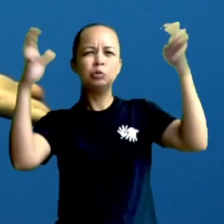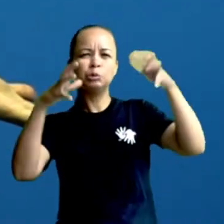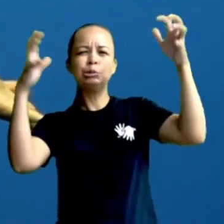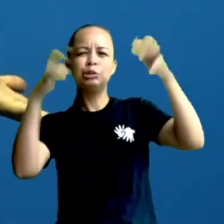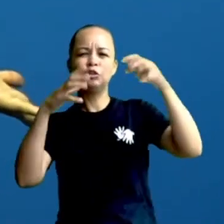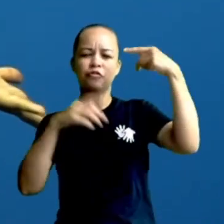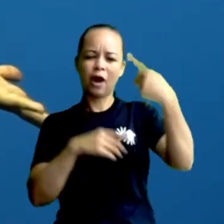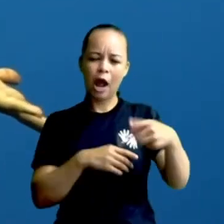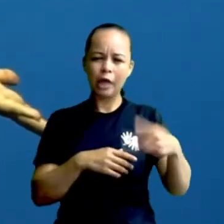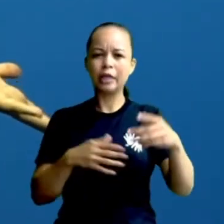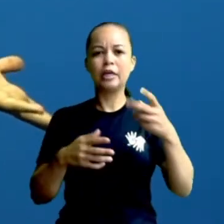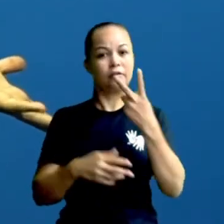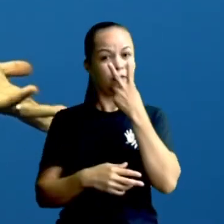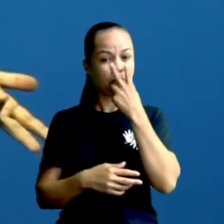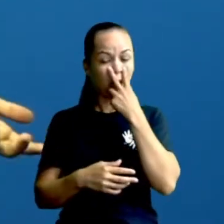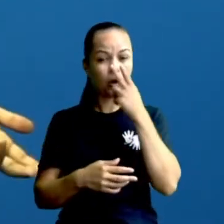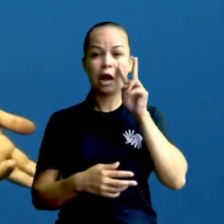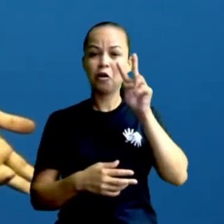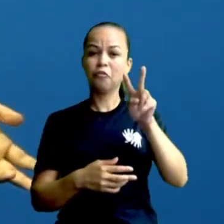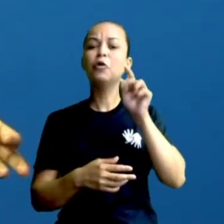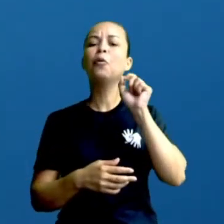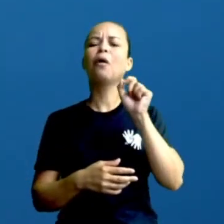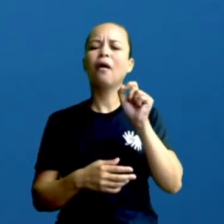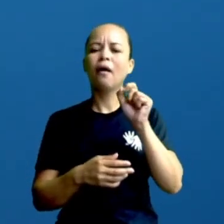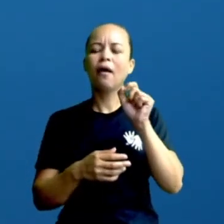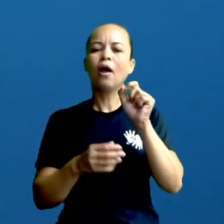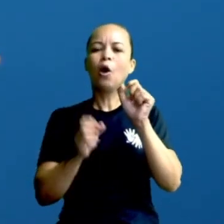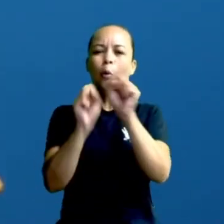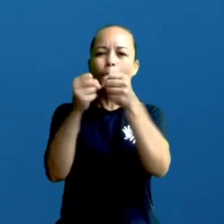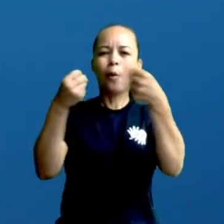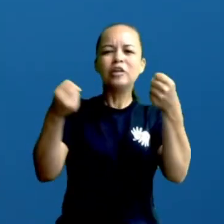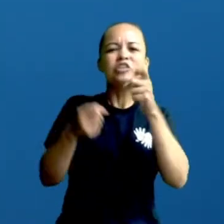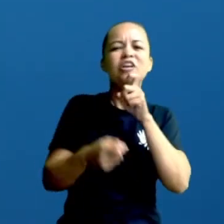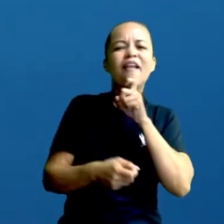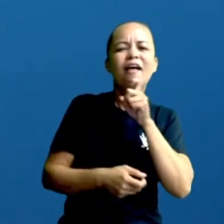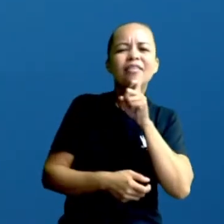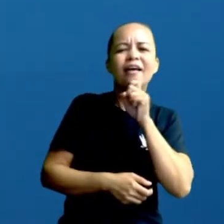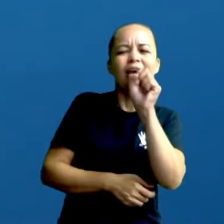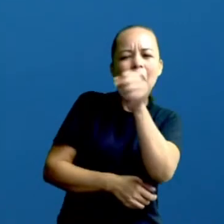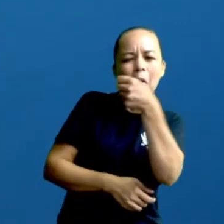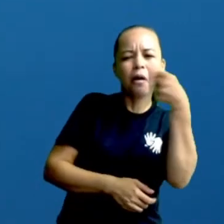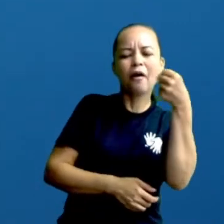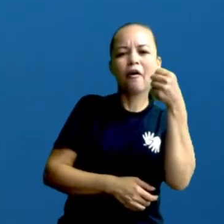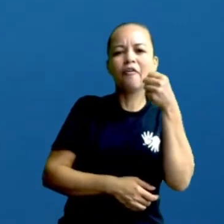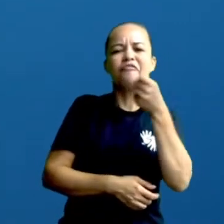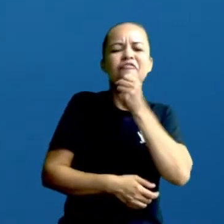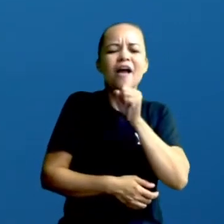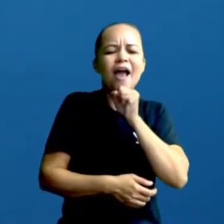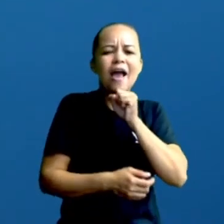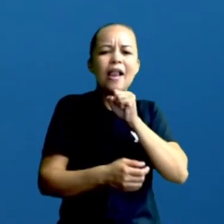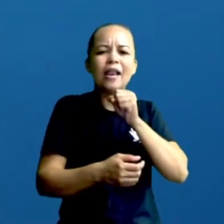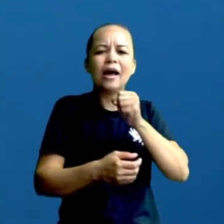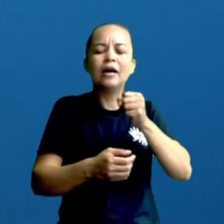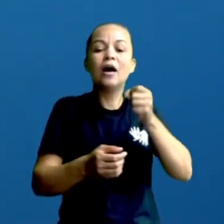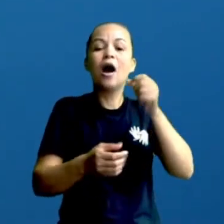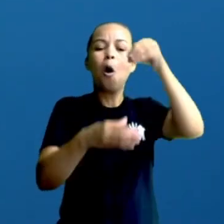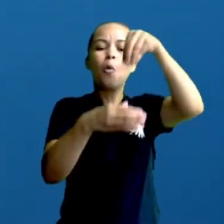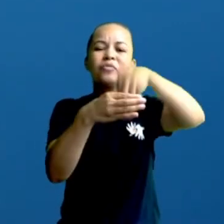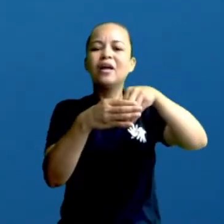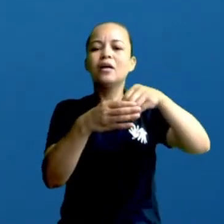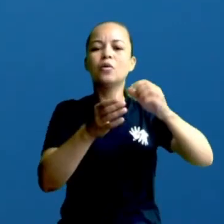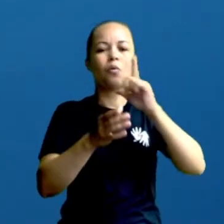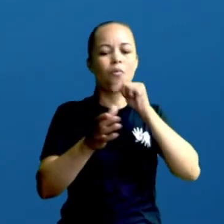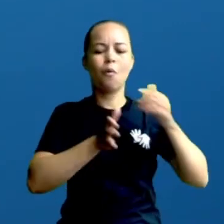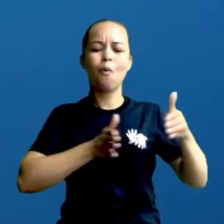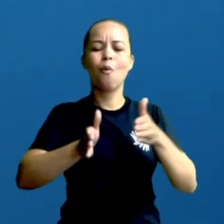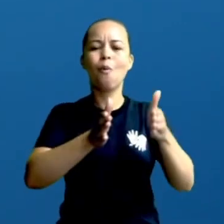dentro do rio, jogada, poluindo, né? Uma geladeira velha. Então veja só como é a capacidade de não